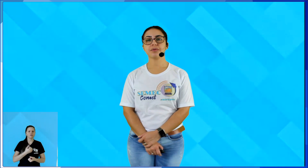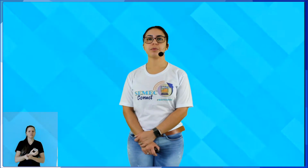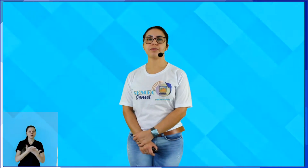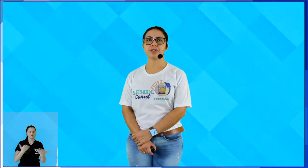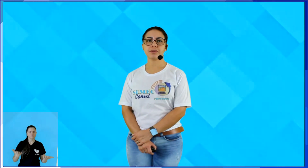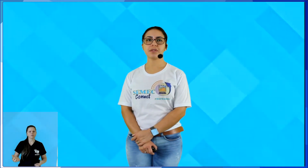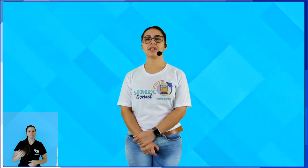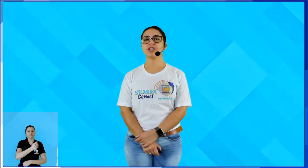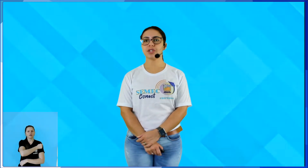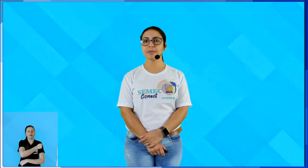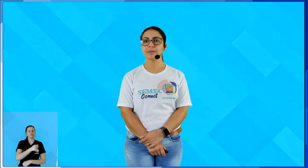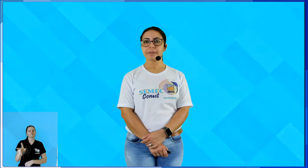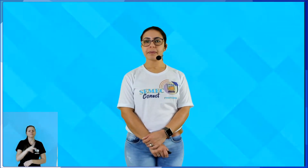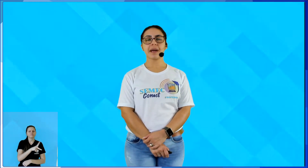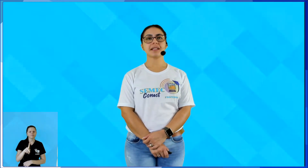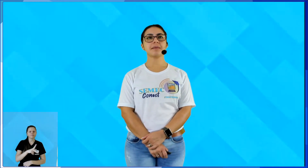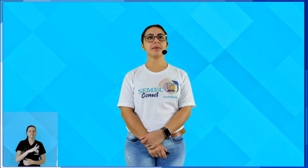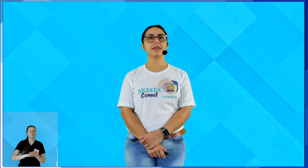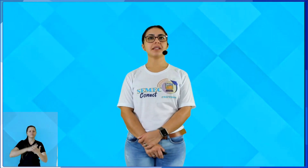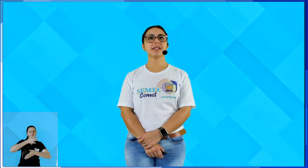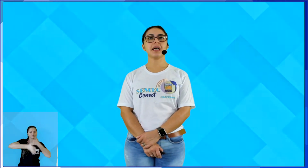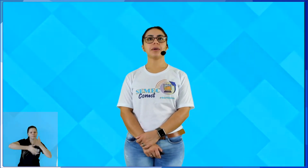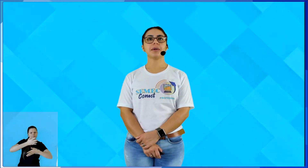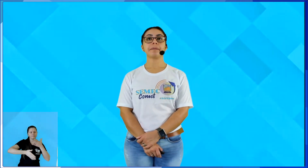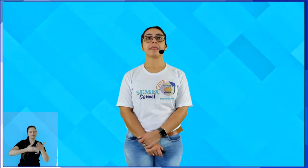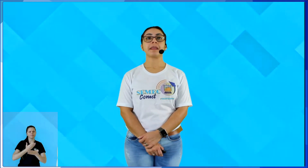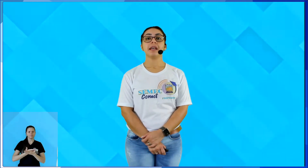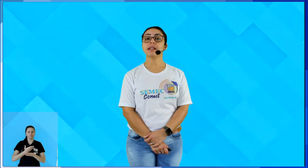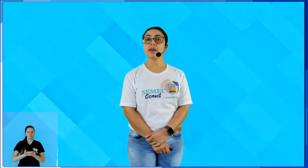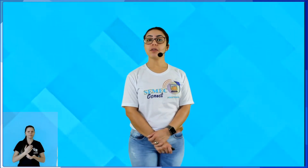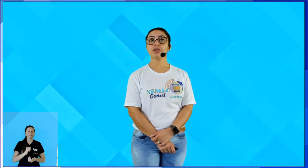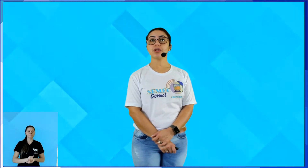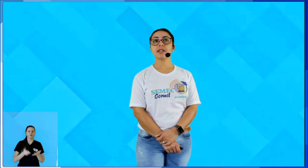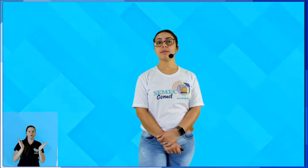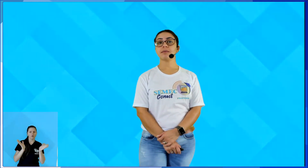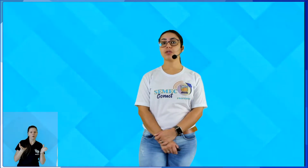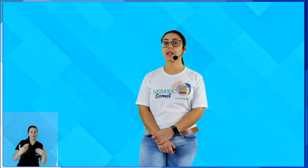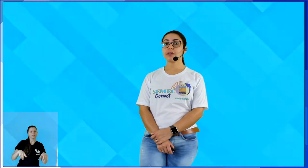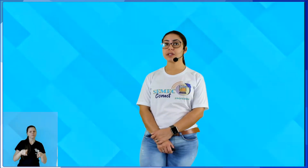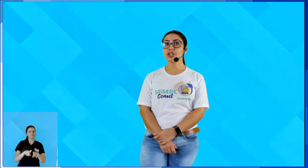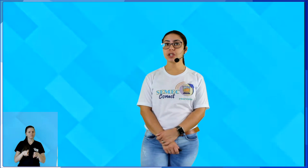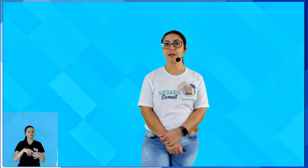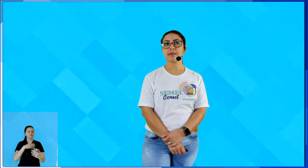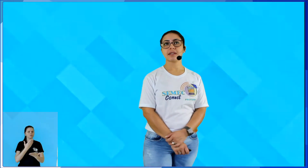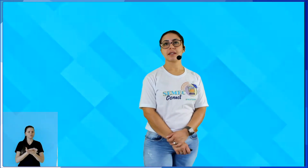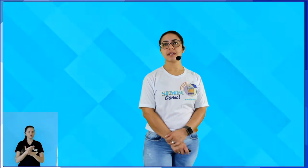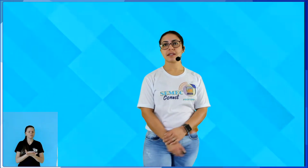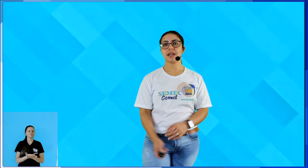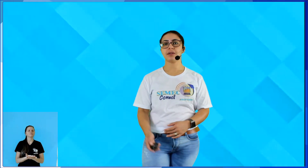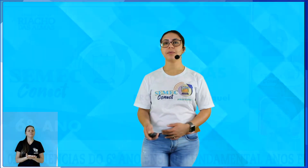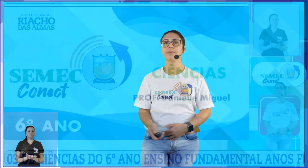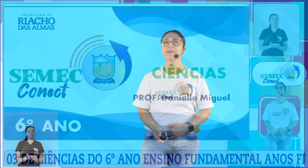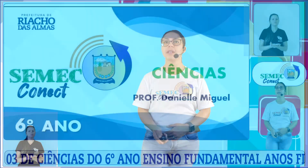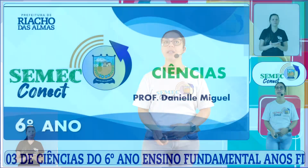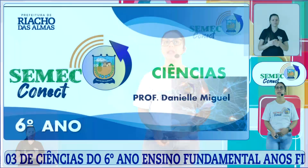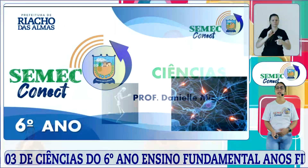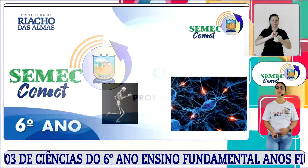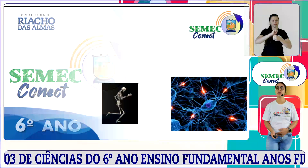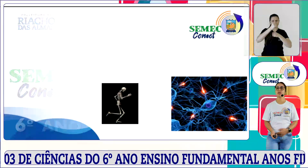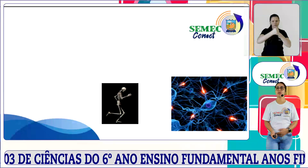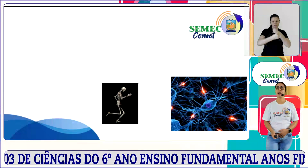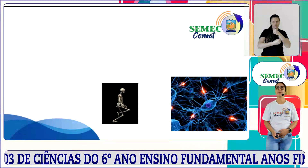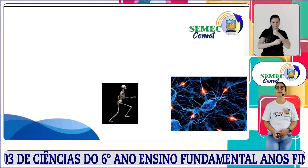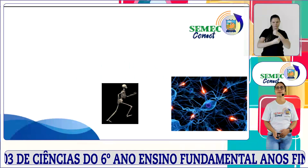alunos, os professores que estão participando dessa aula. Então, hoje nós iremos estudar os sistemas, certo?